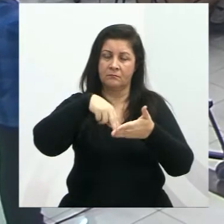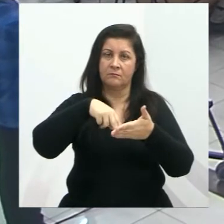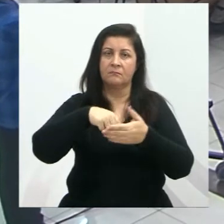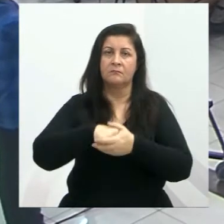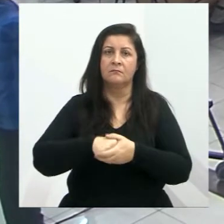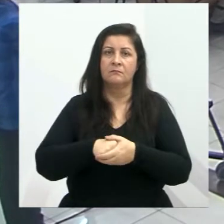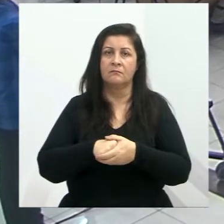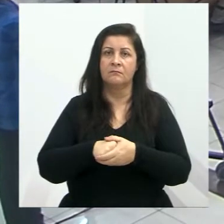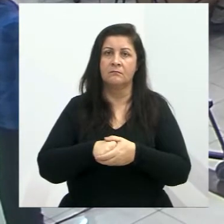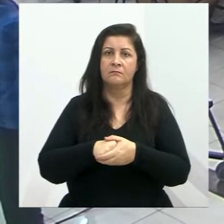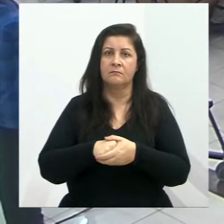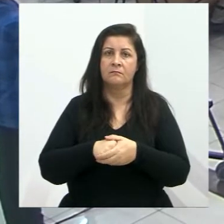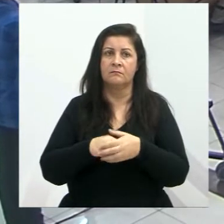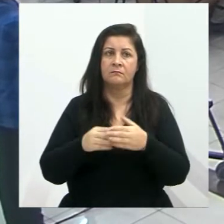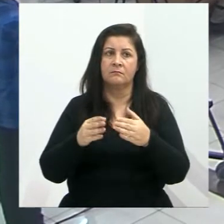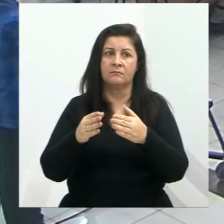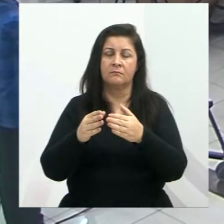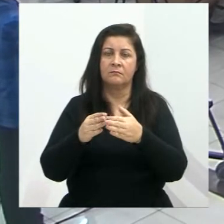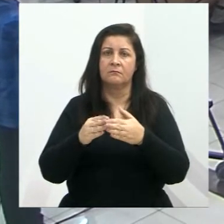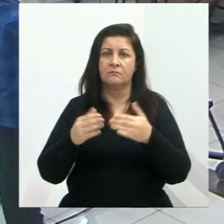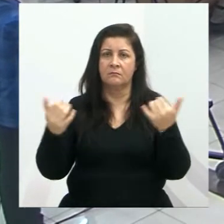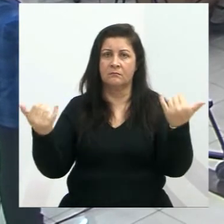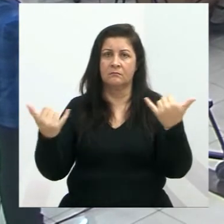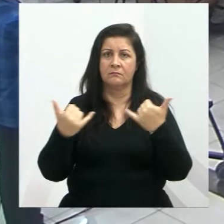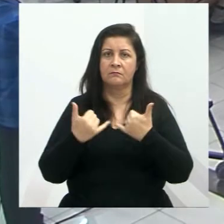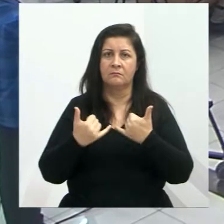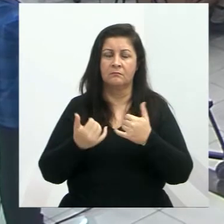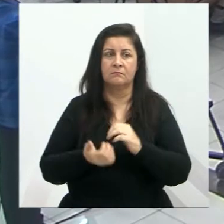pedidos de informações protocolado para esta sessão.